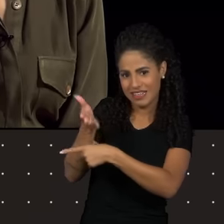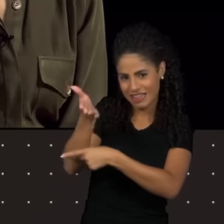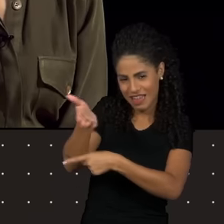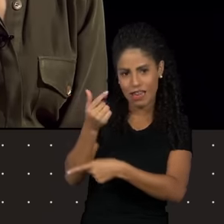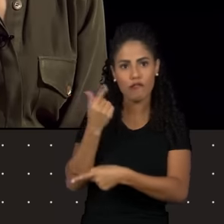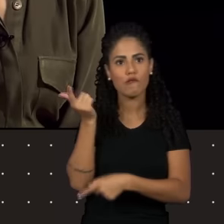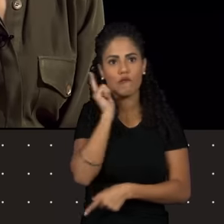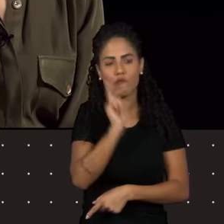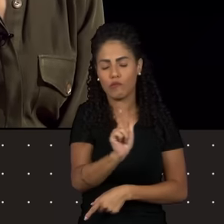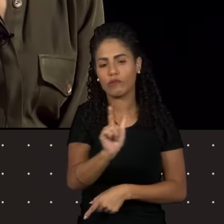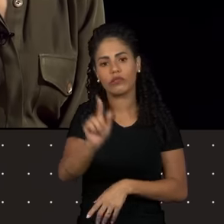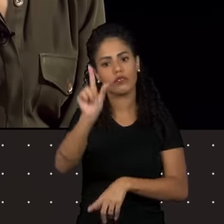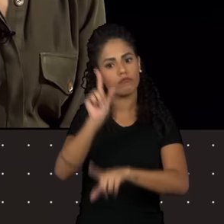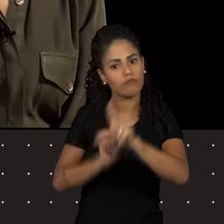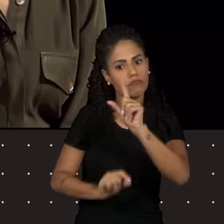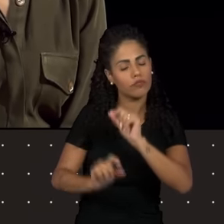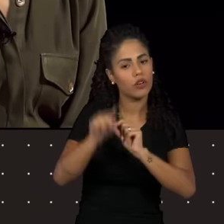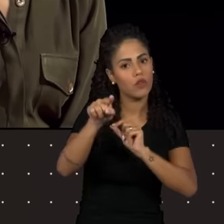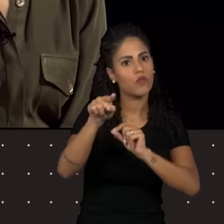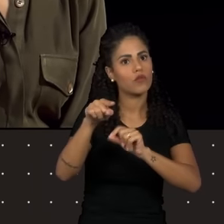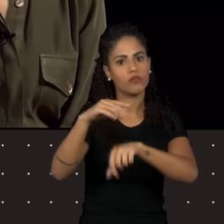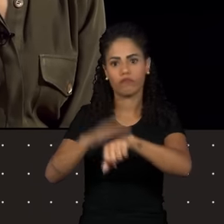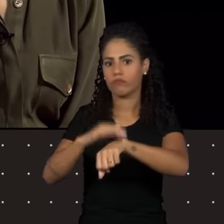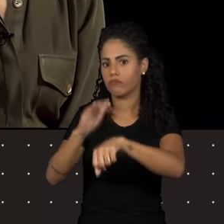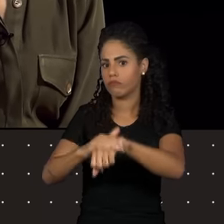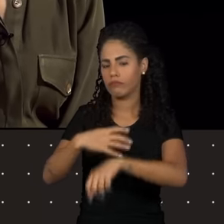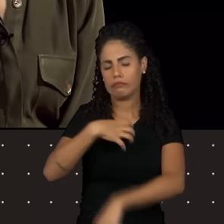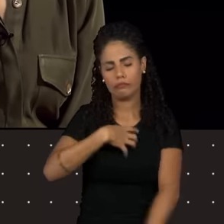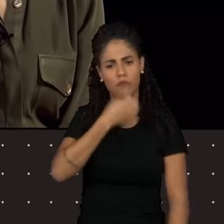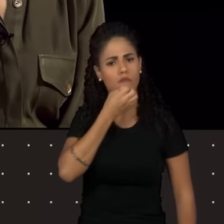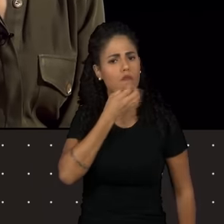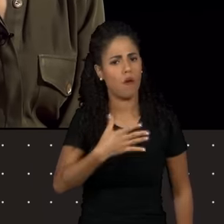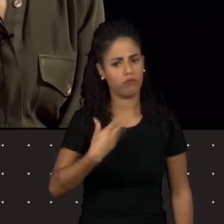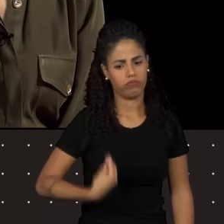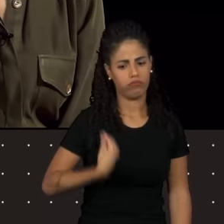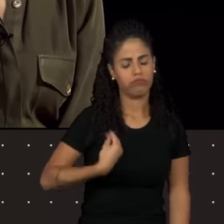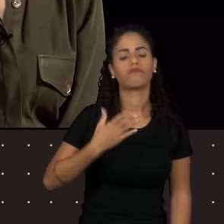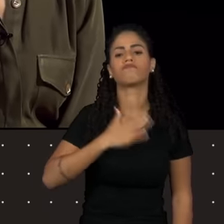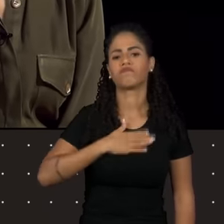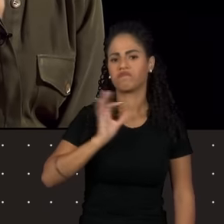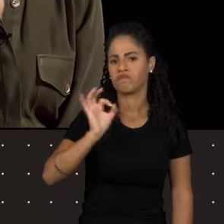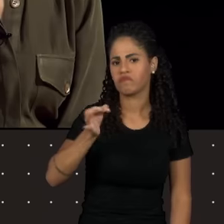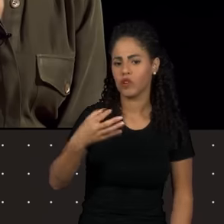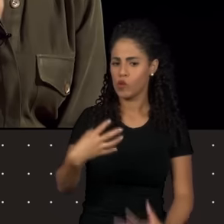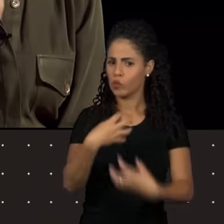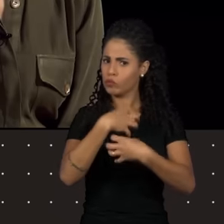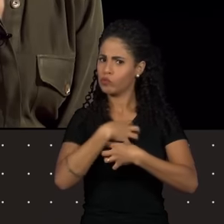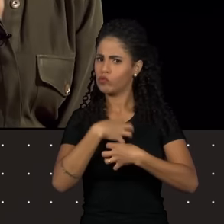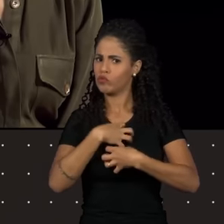As suas escolhas fazem muito sentido para mim. A